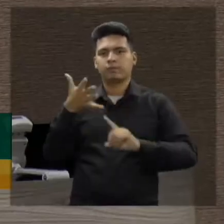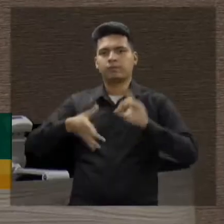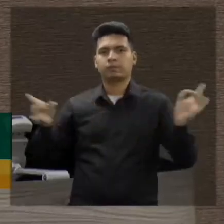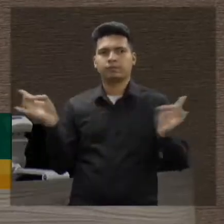presidente